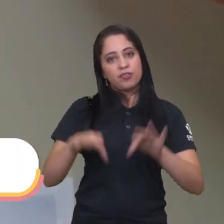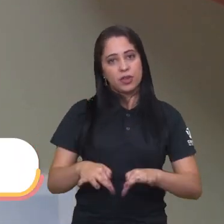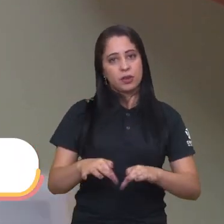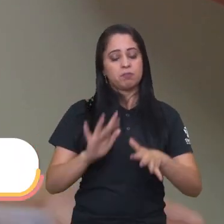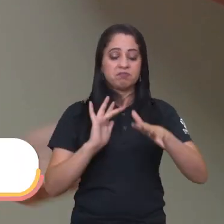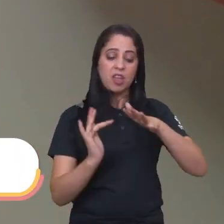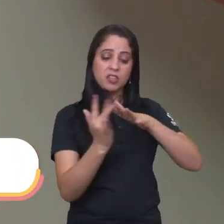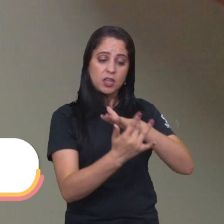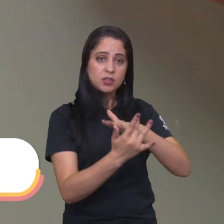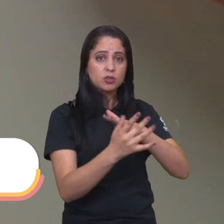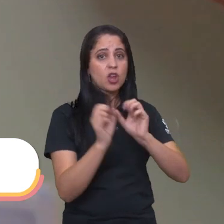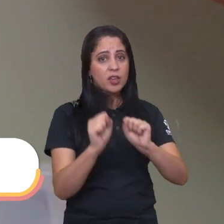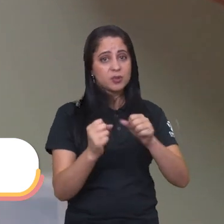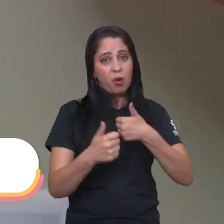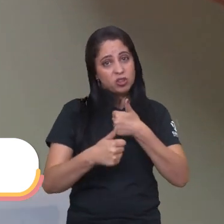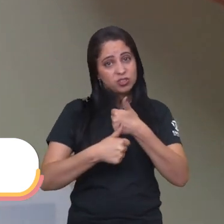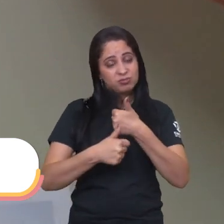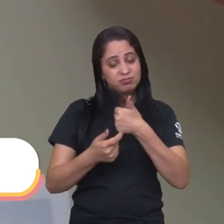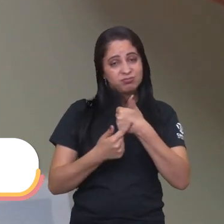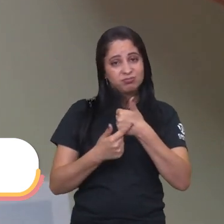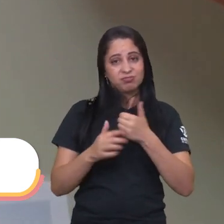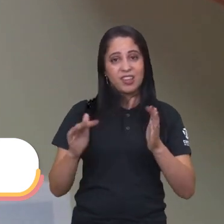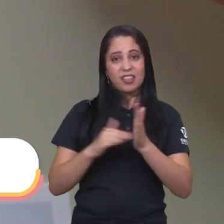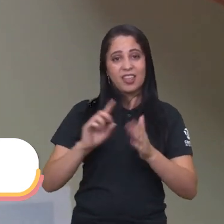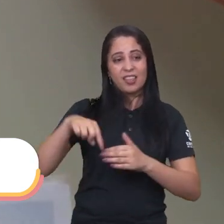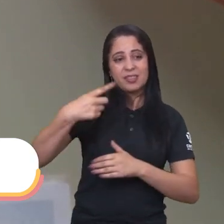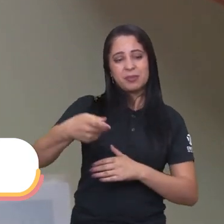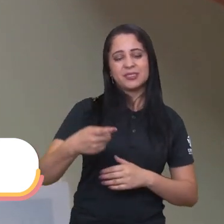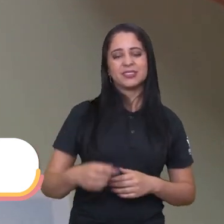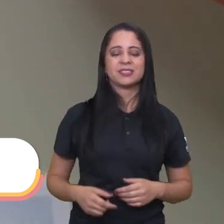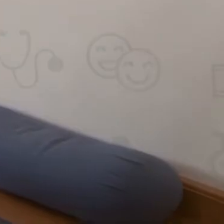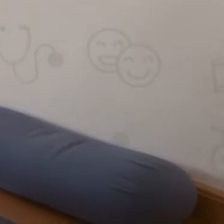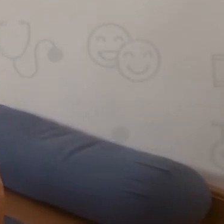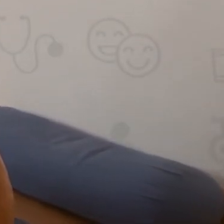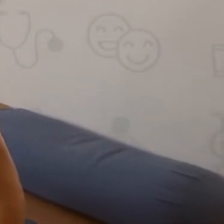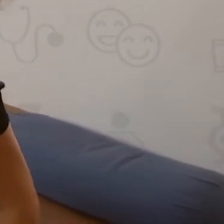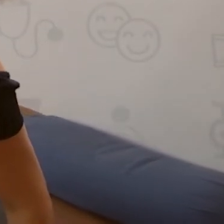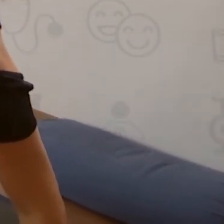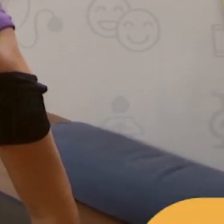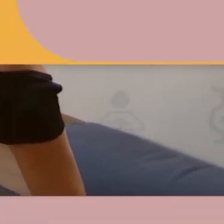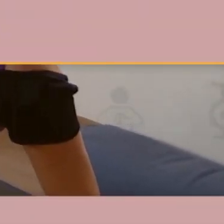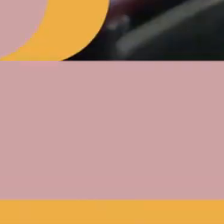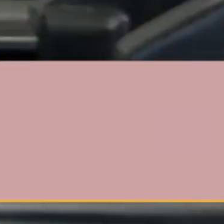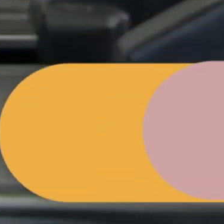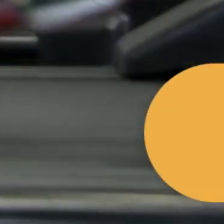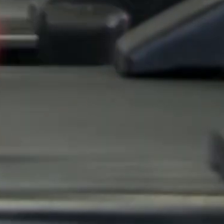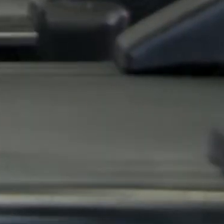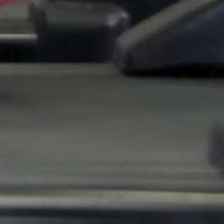aqui. Acompanhe a gente nas redes sociais e até a próxima!